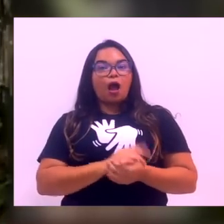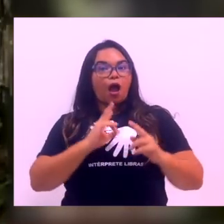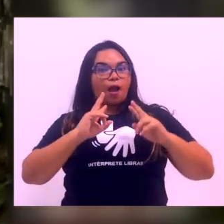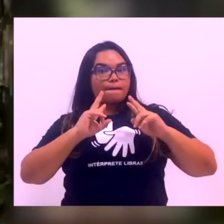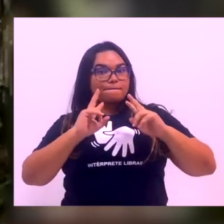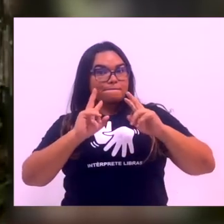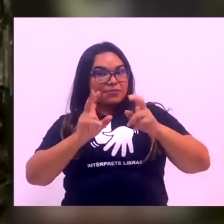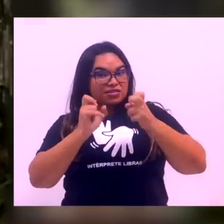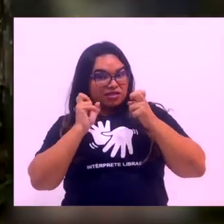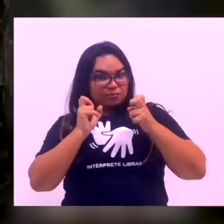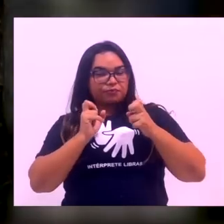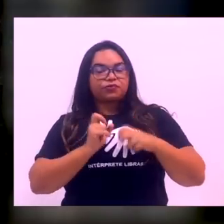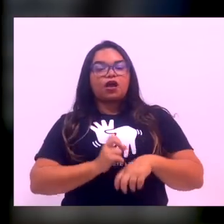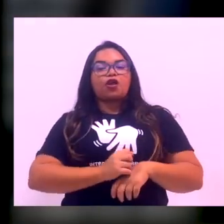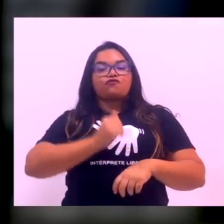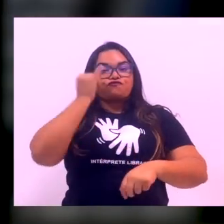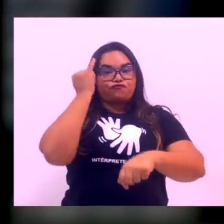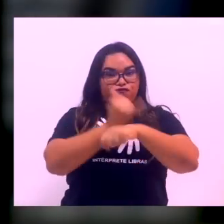vinda de Cristo.